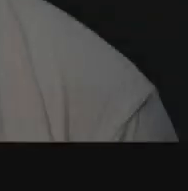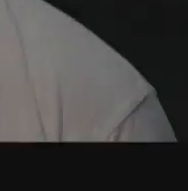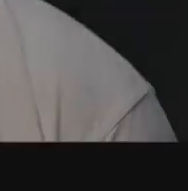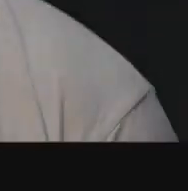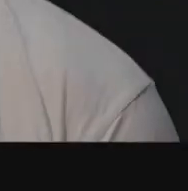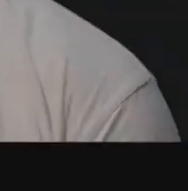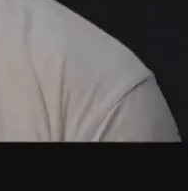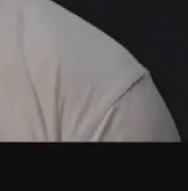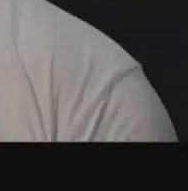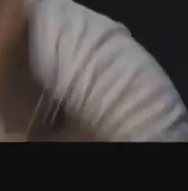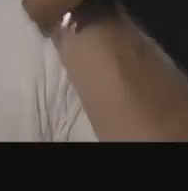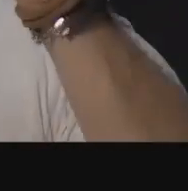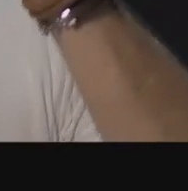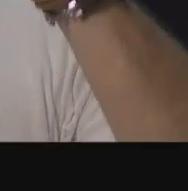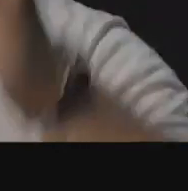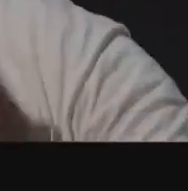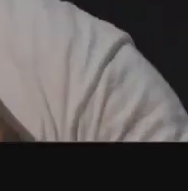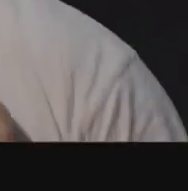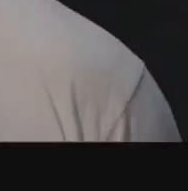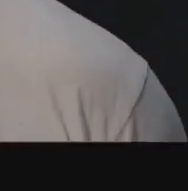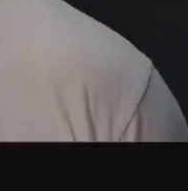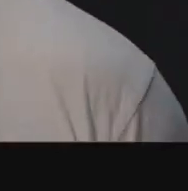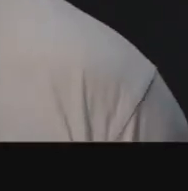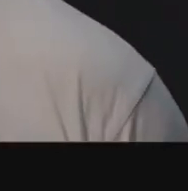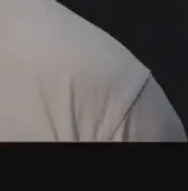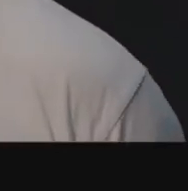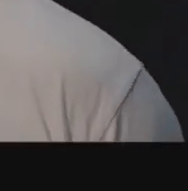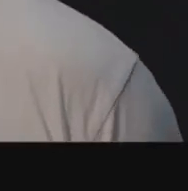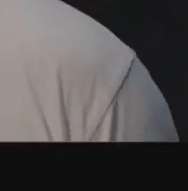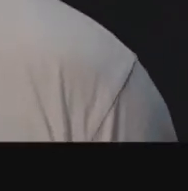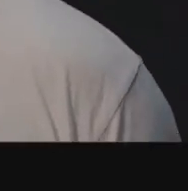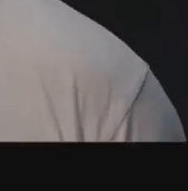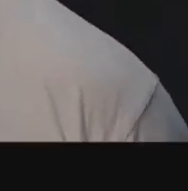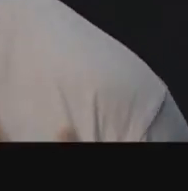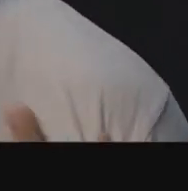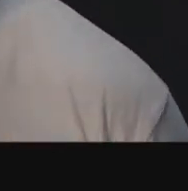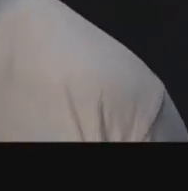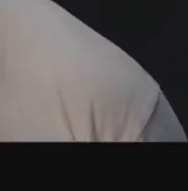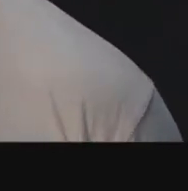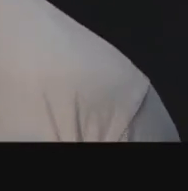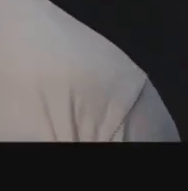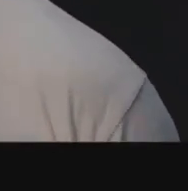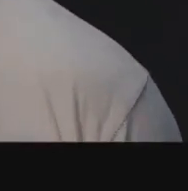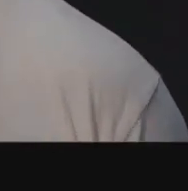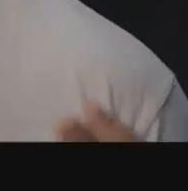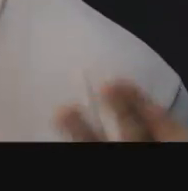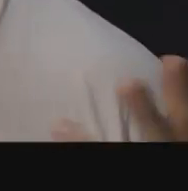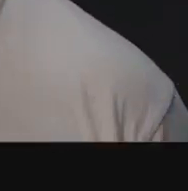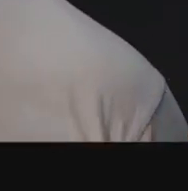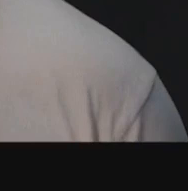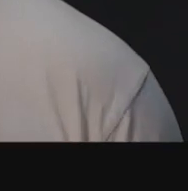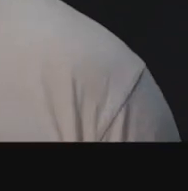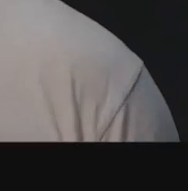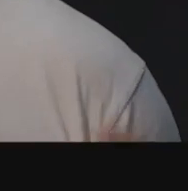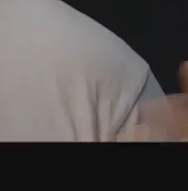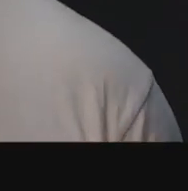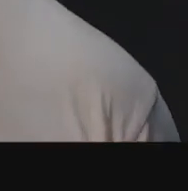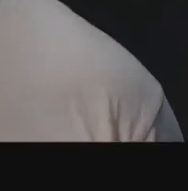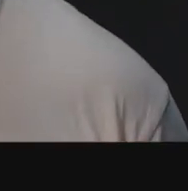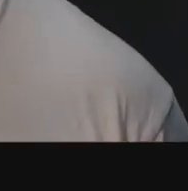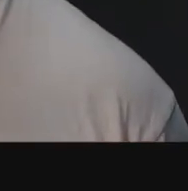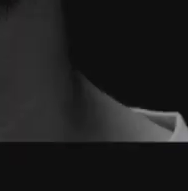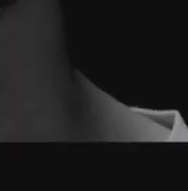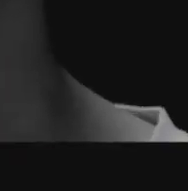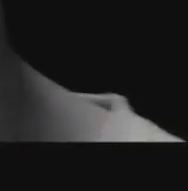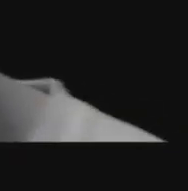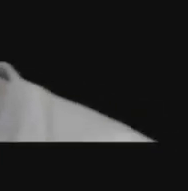A gente tem a obrigação, né? A gente tem a obrigação de mostrar a pessoas que a gente está feliz, de ser positivo, de ser